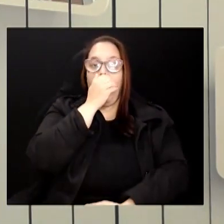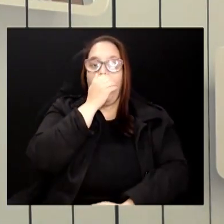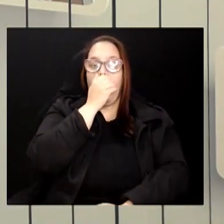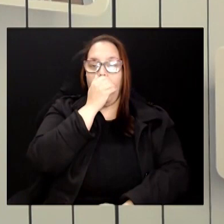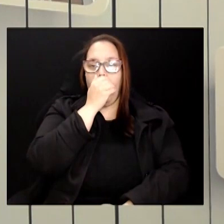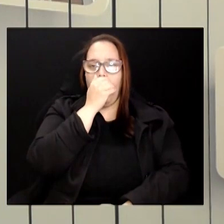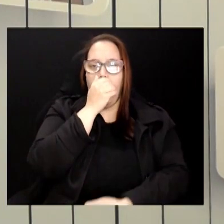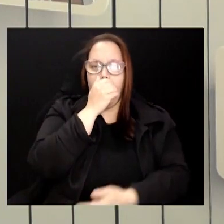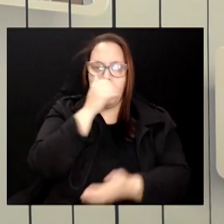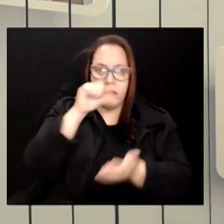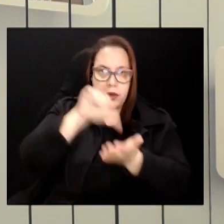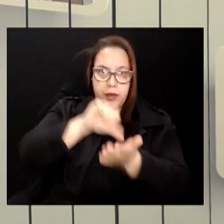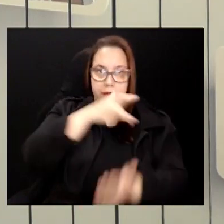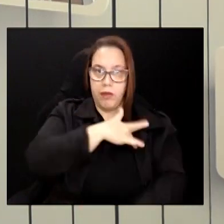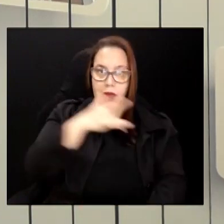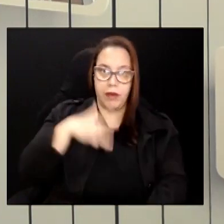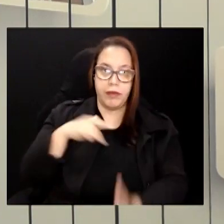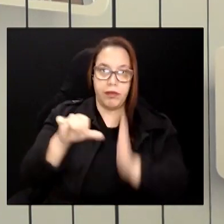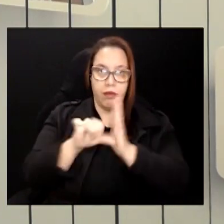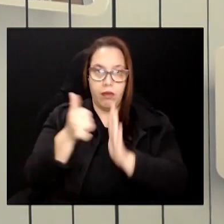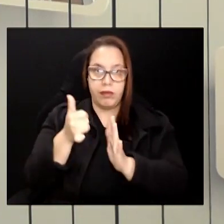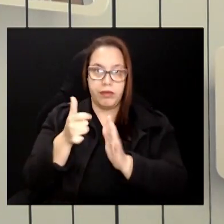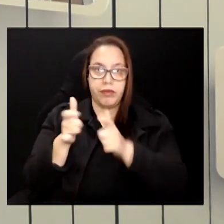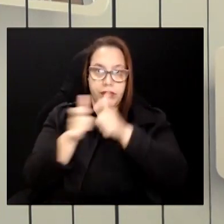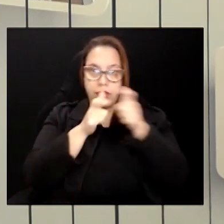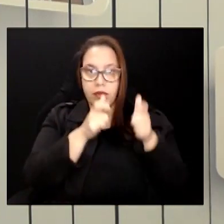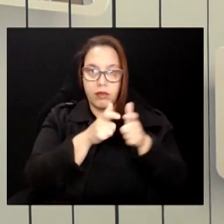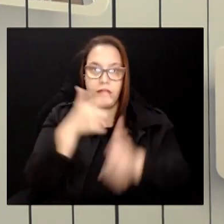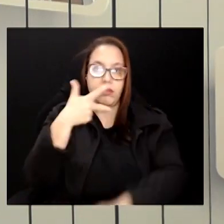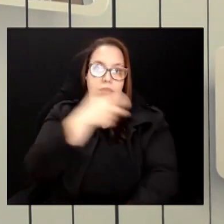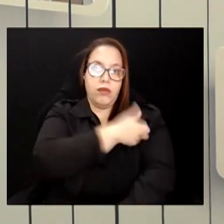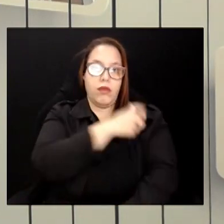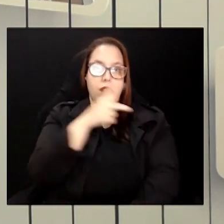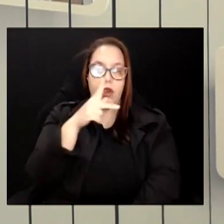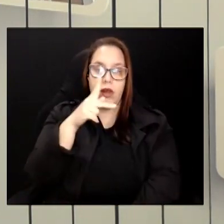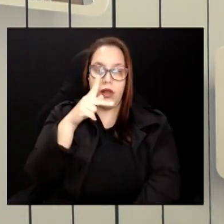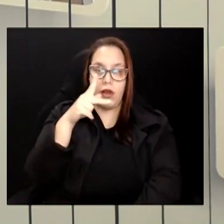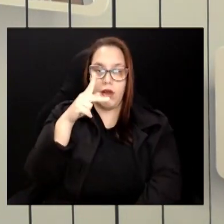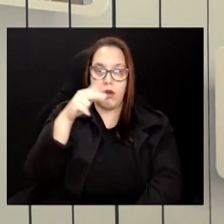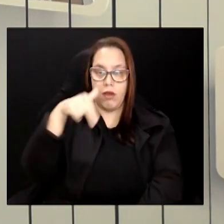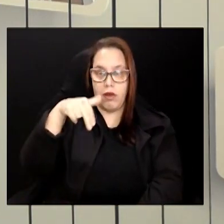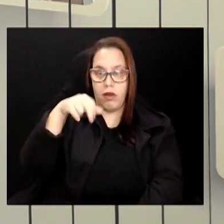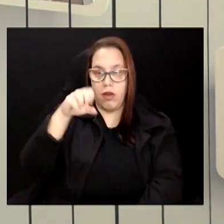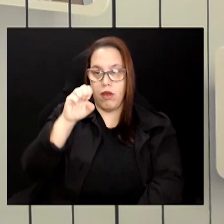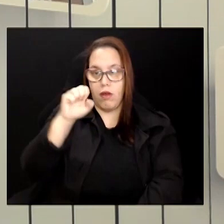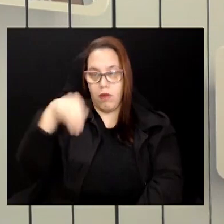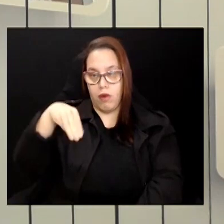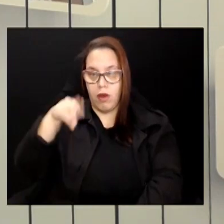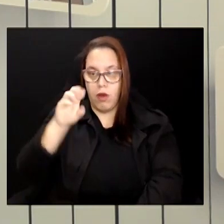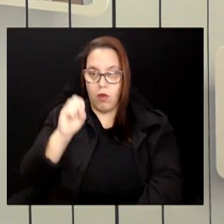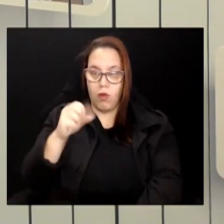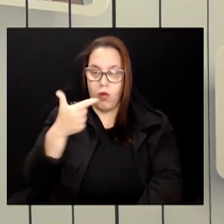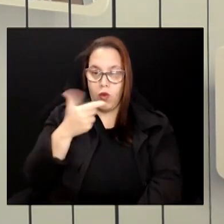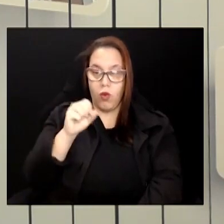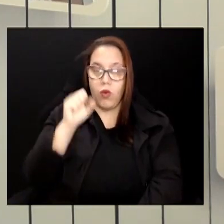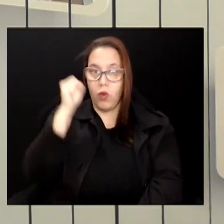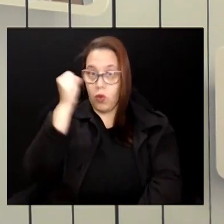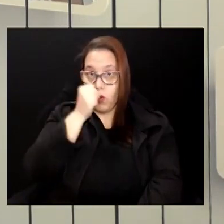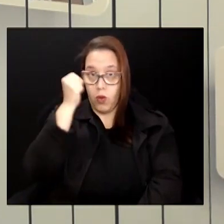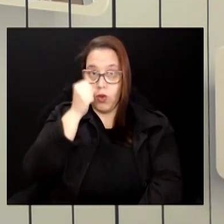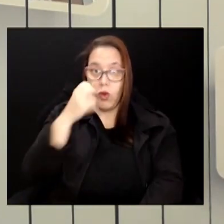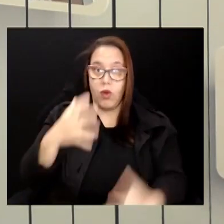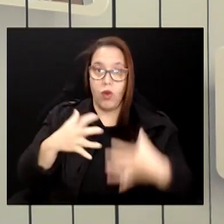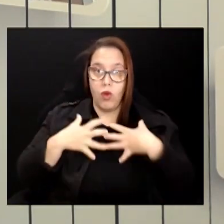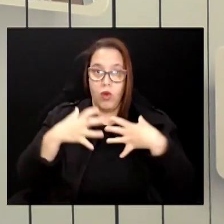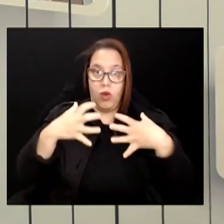dos primeiros lotes da vacina Pneumo-20, que protege contra a forma mais grave da pneumonia,